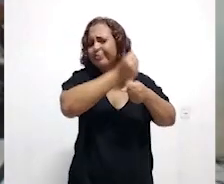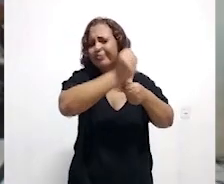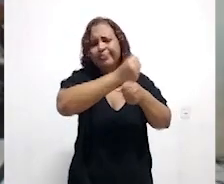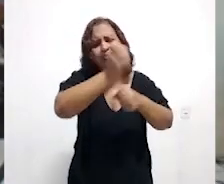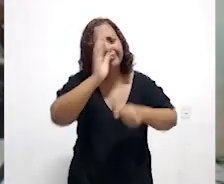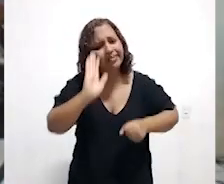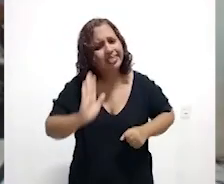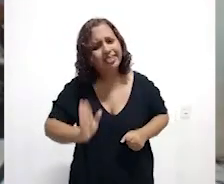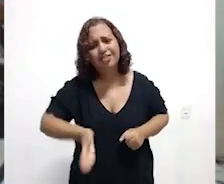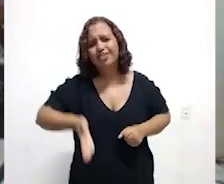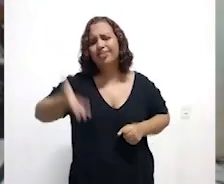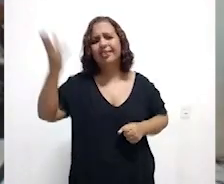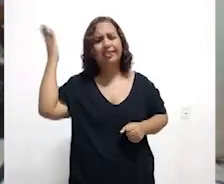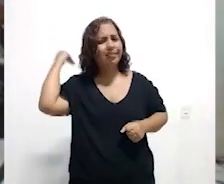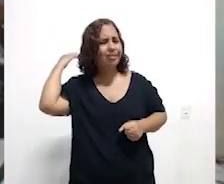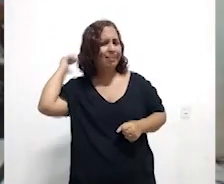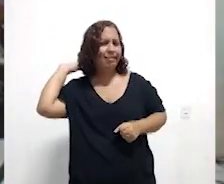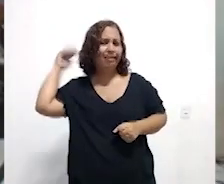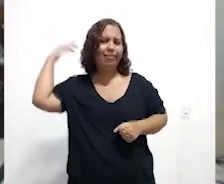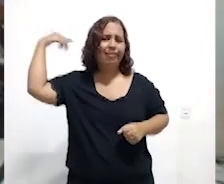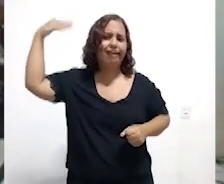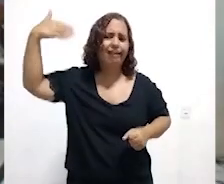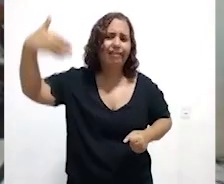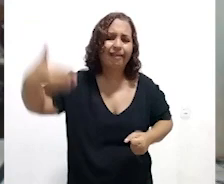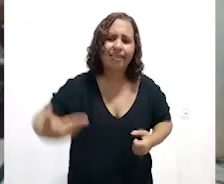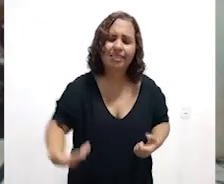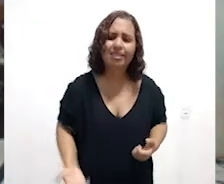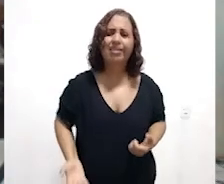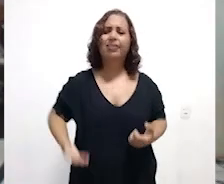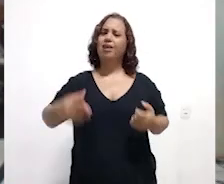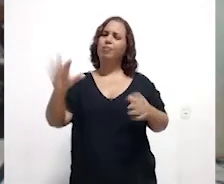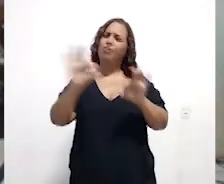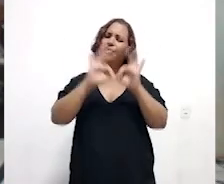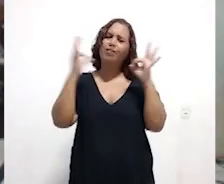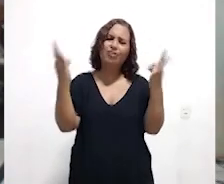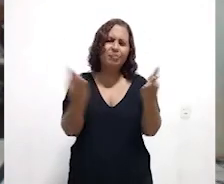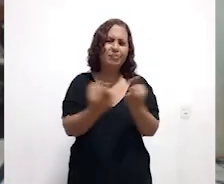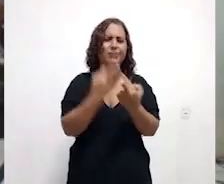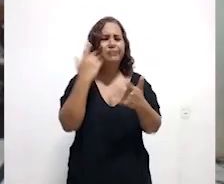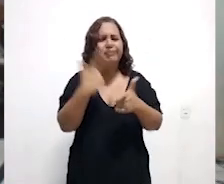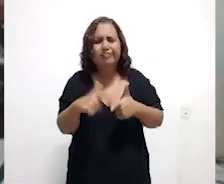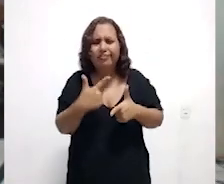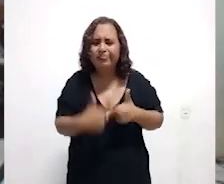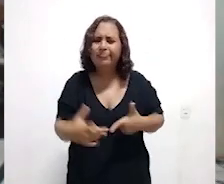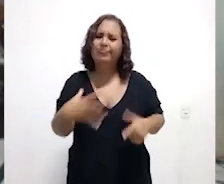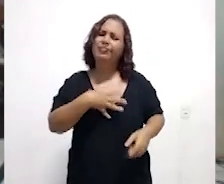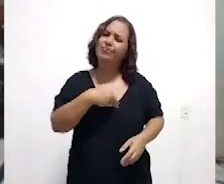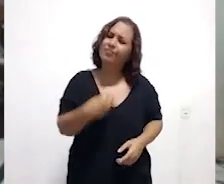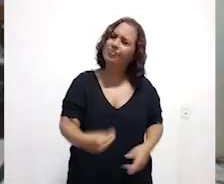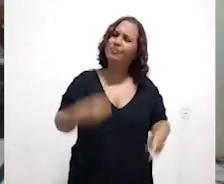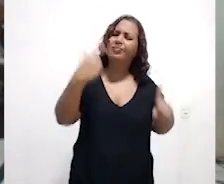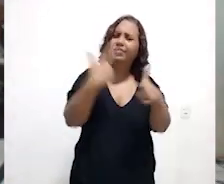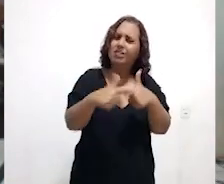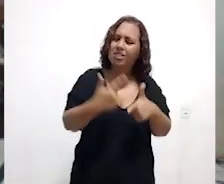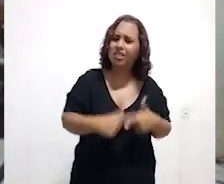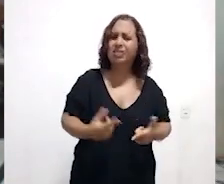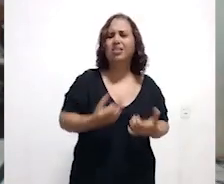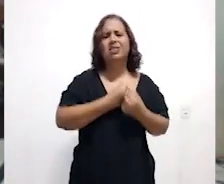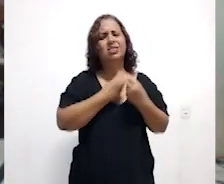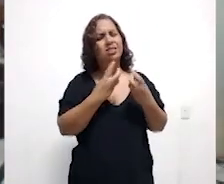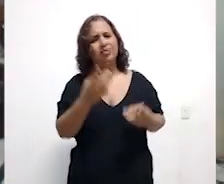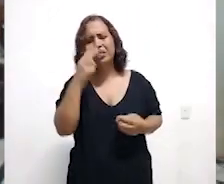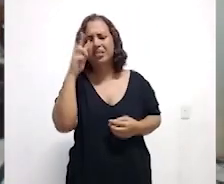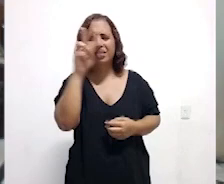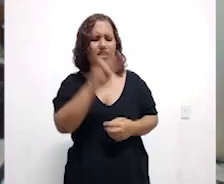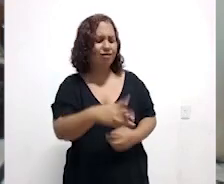tempo, que feria sua família, que feria seu filho, que muitas vezes ele viu seu filho chegar à beira